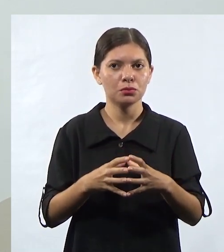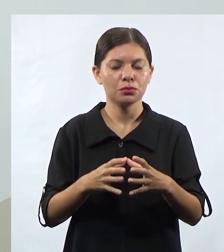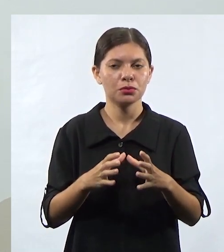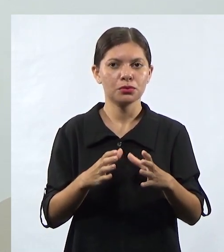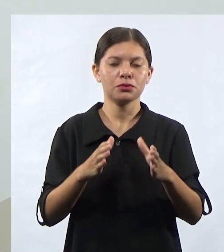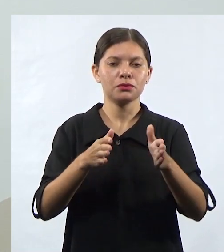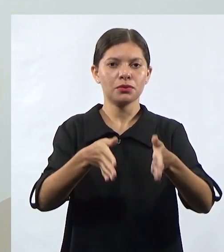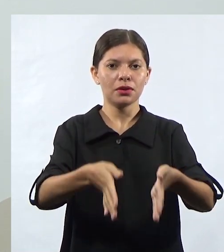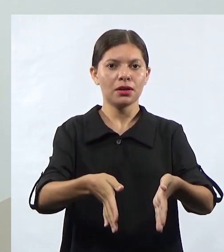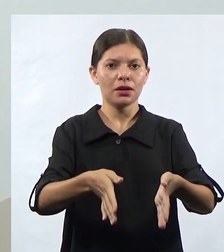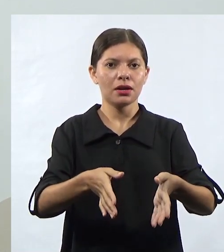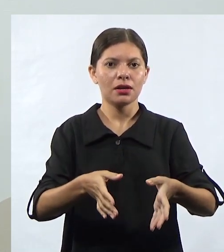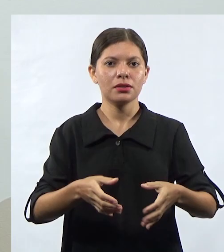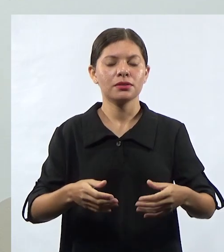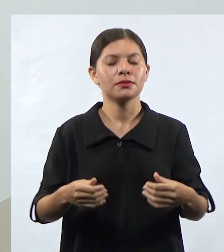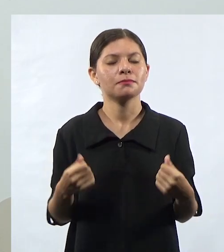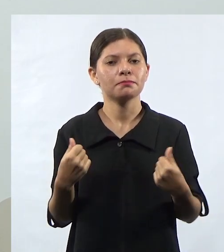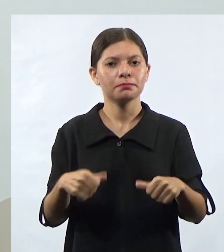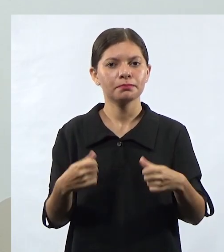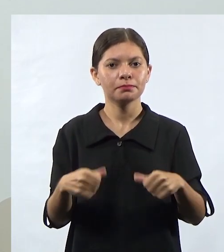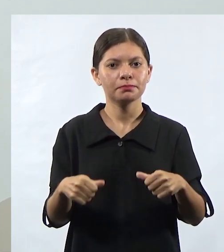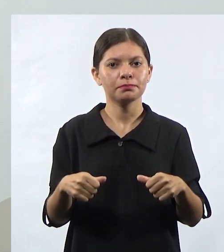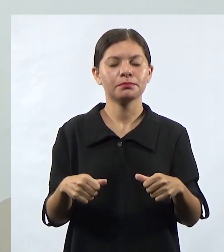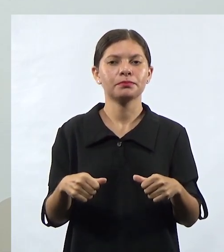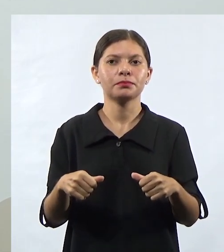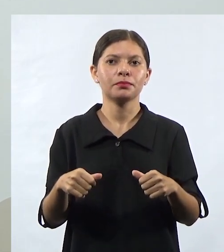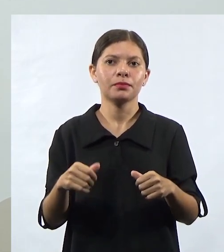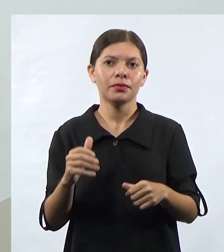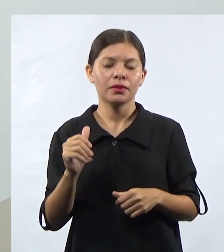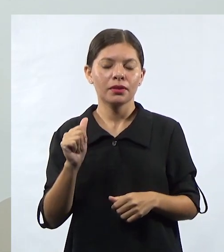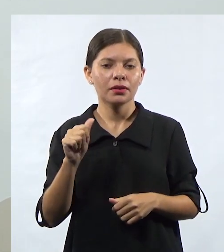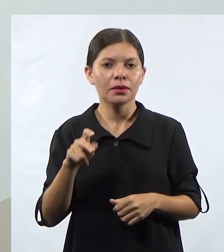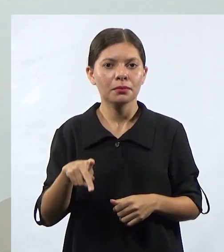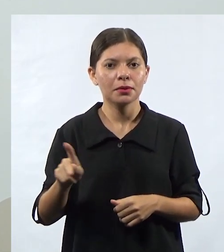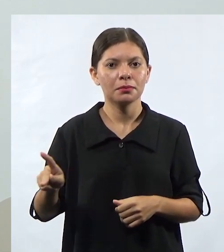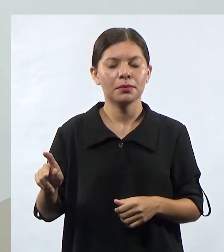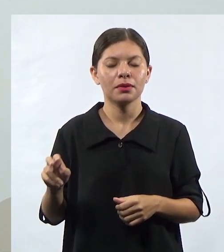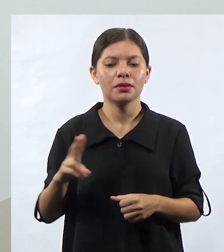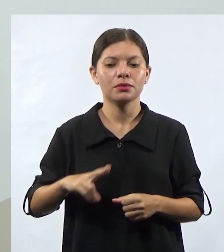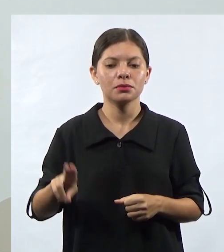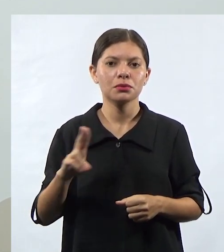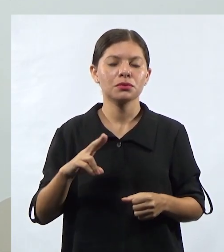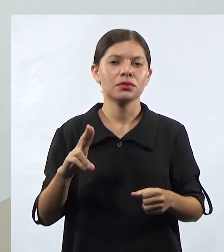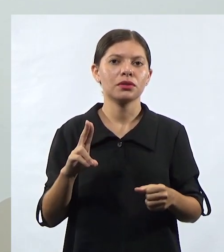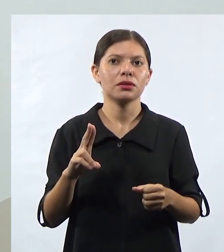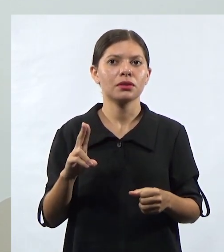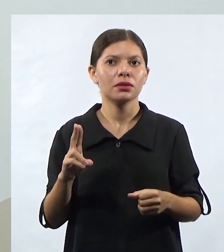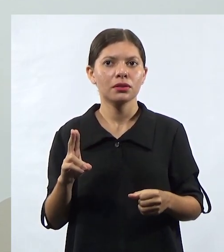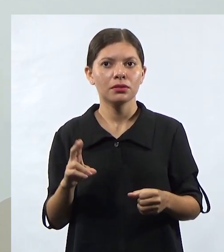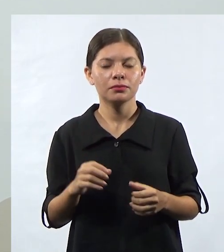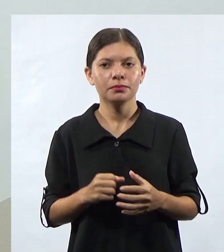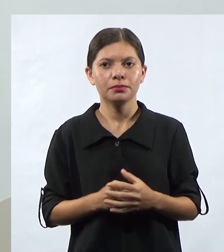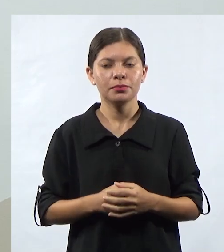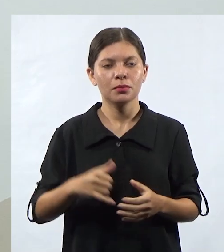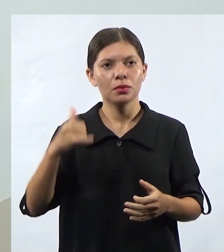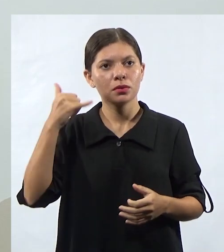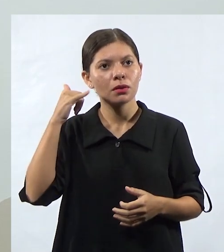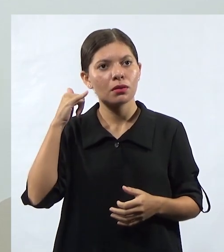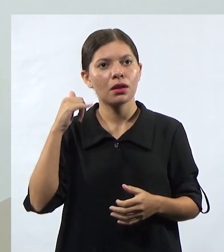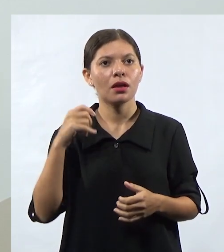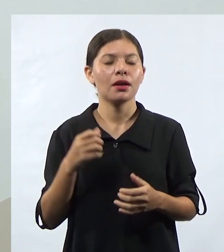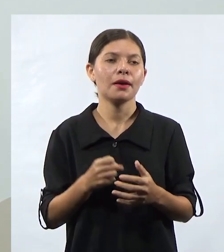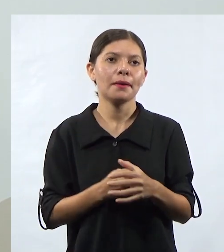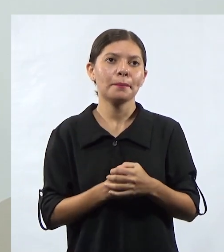feitos, por exemplo, por aplicativos de redes sociais, que a gente utiliza no celular, né? E com relação à questão